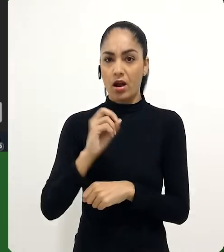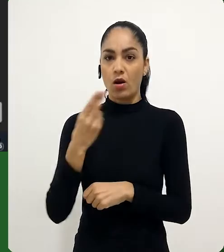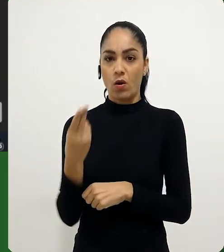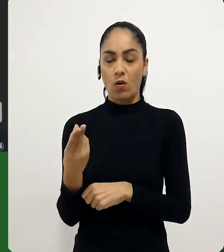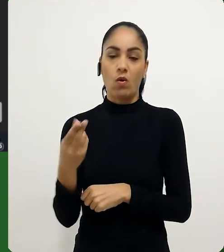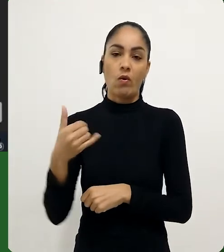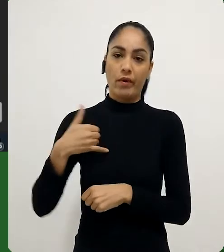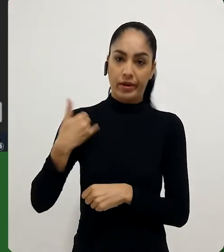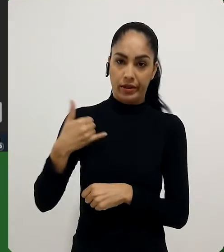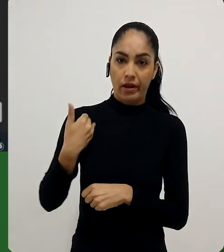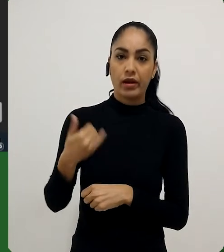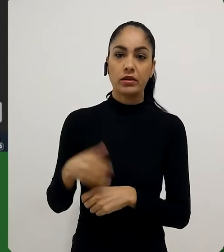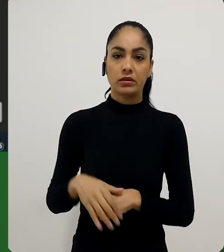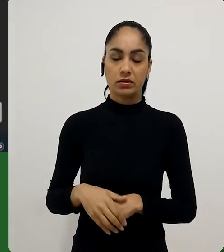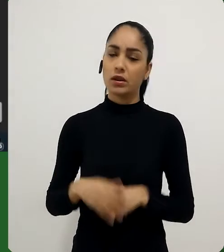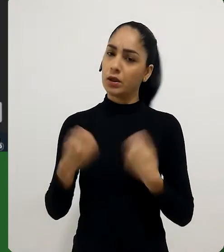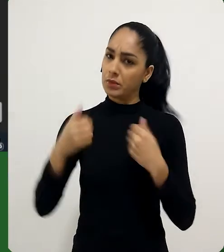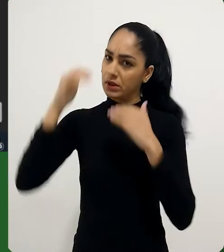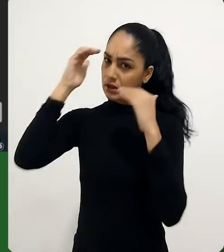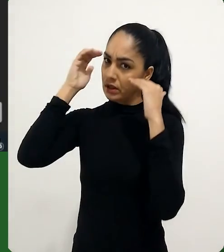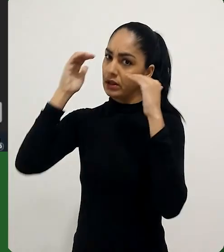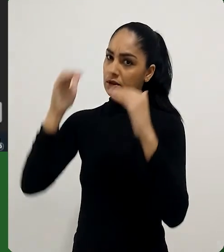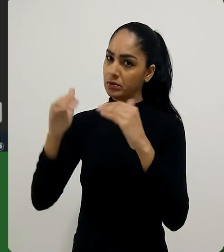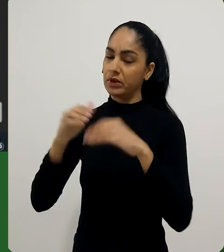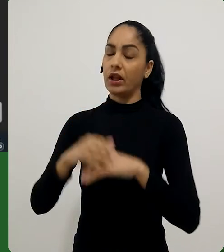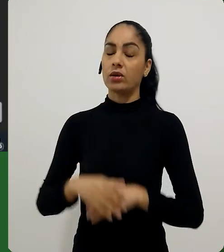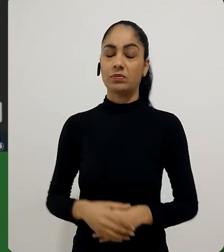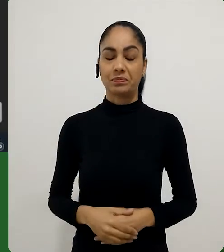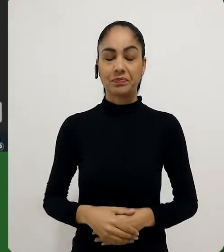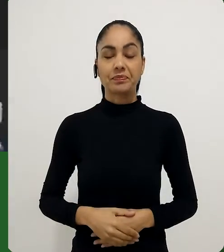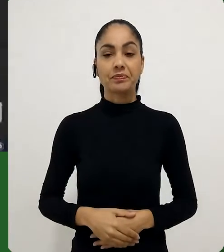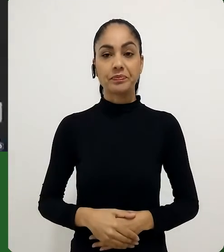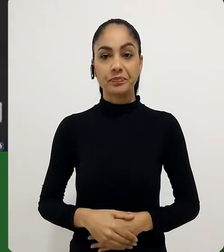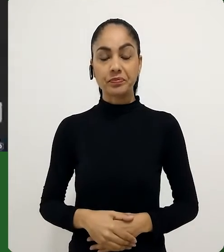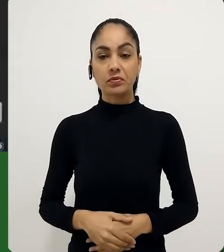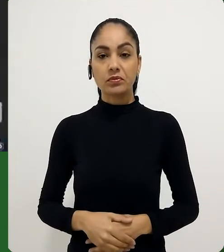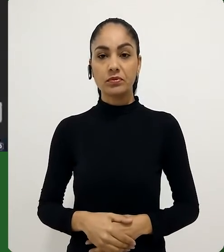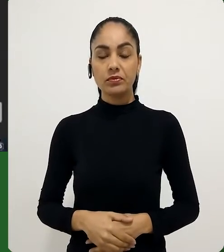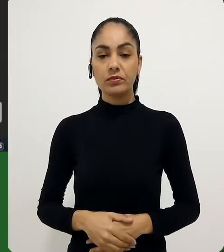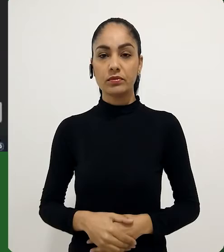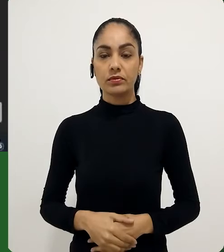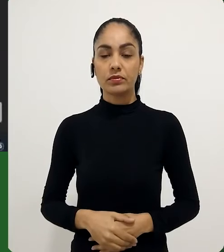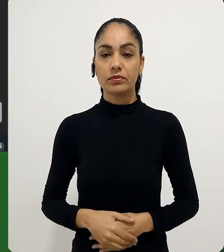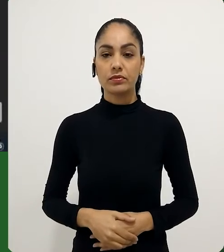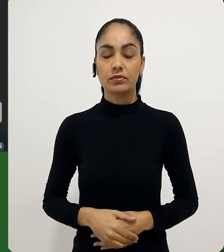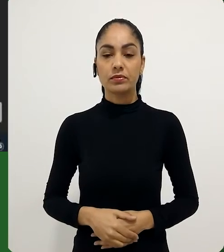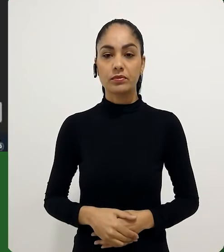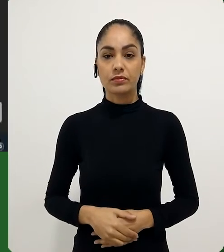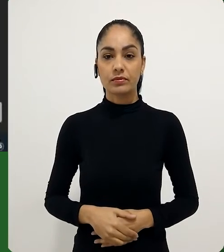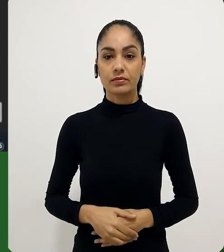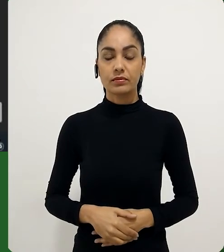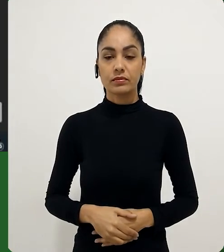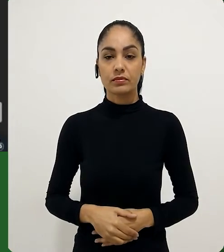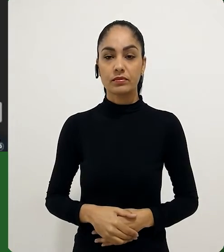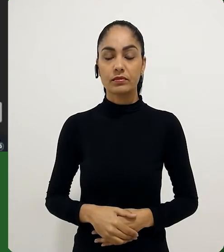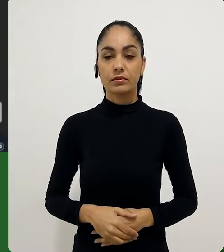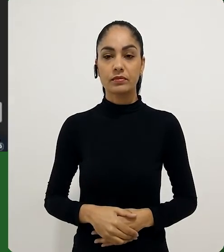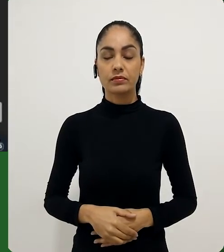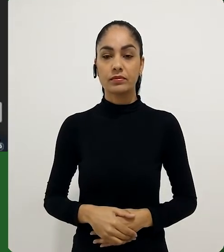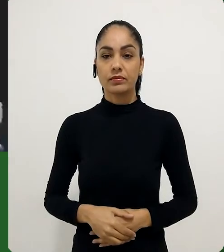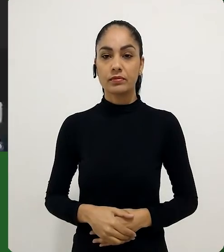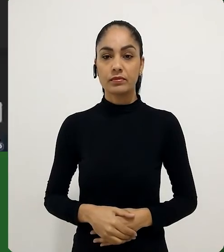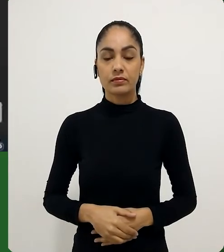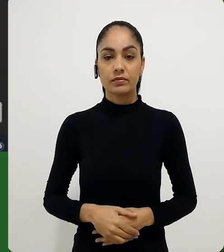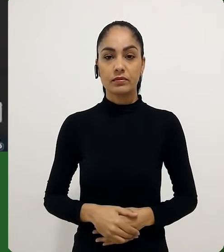pessoa, pelo seu cargo, pela sua idade, né? Muito bem, vamos adiante.